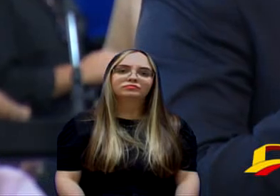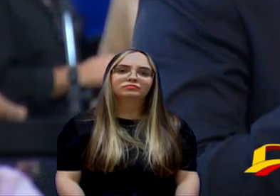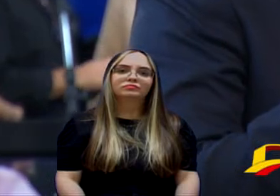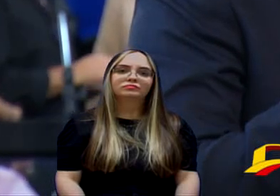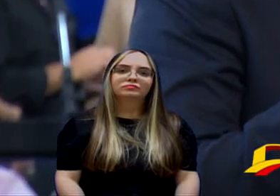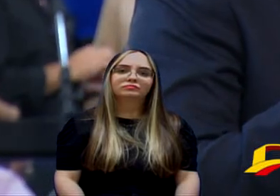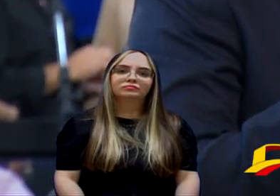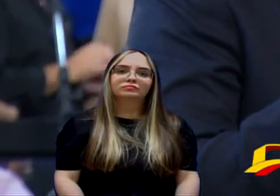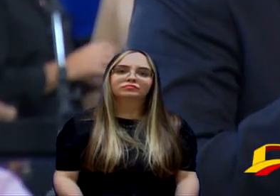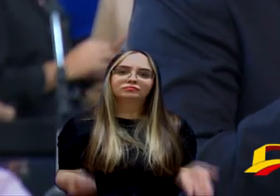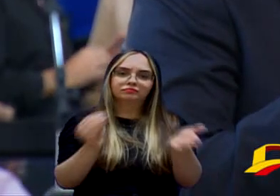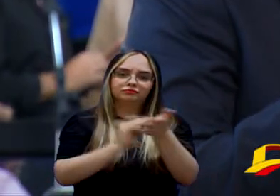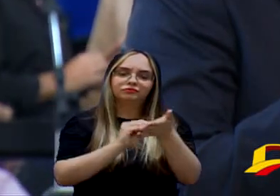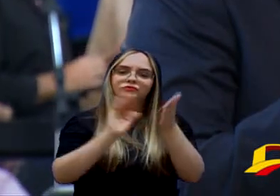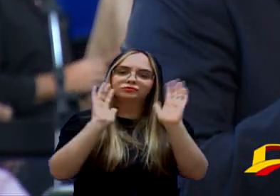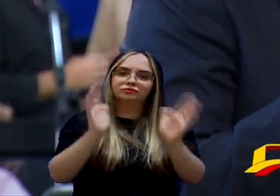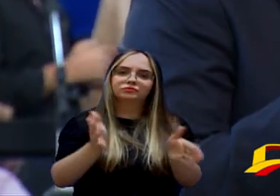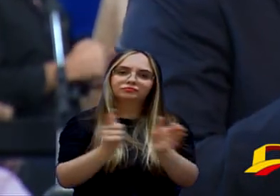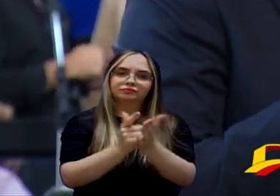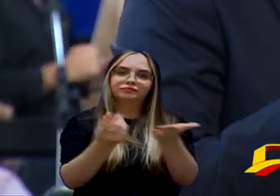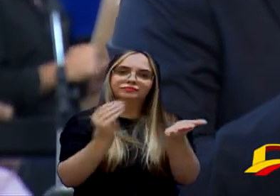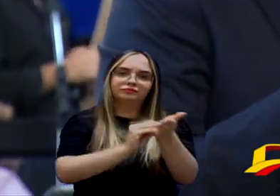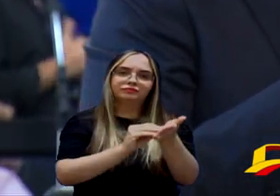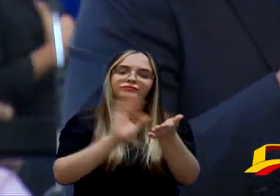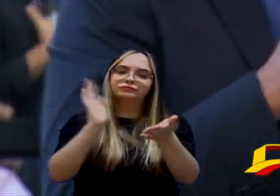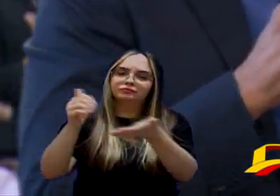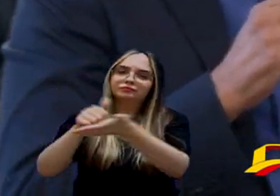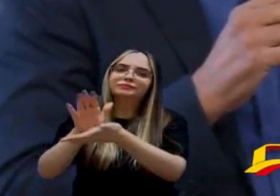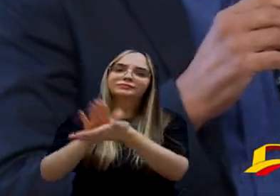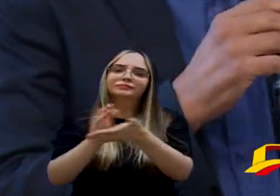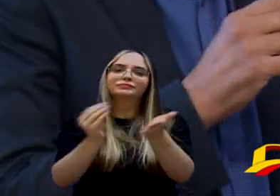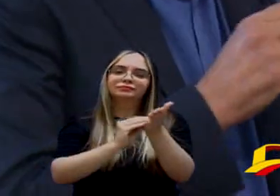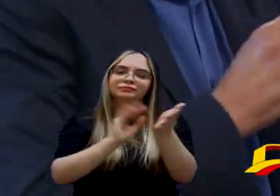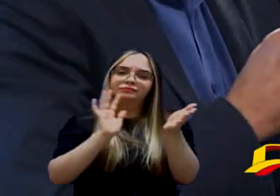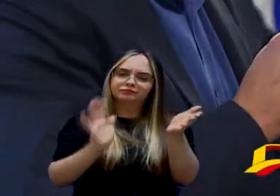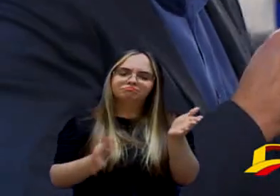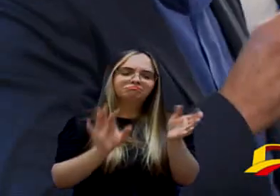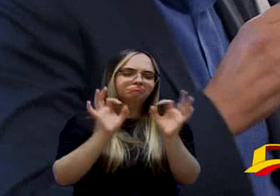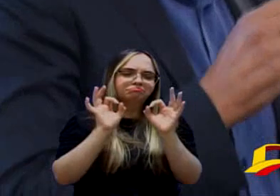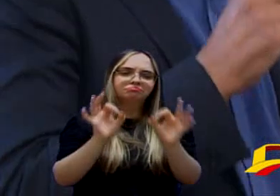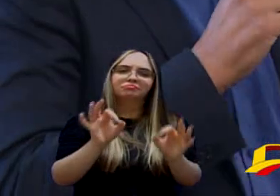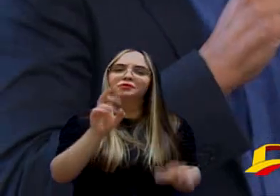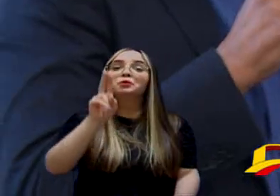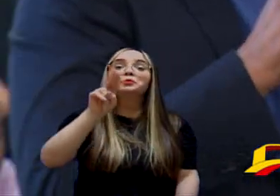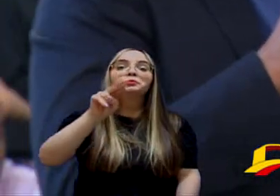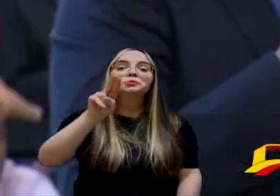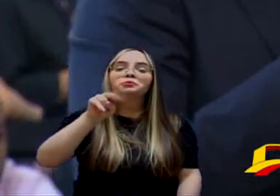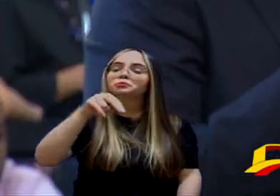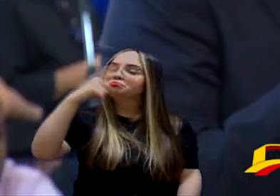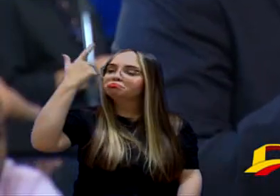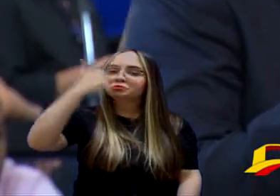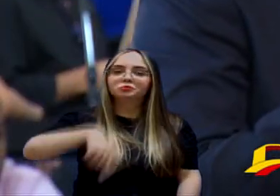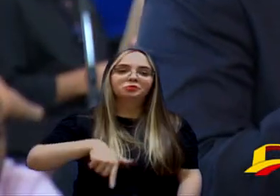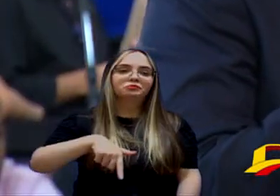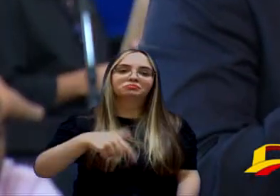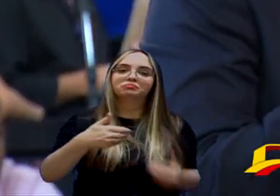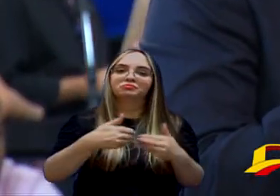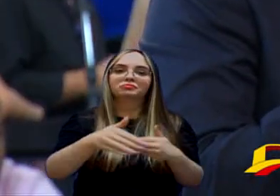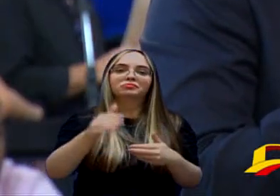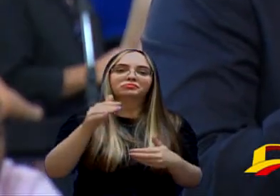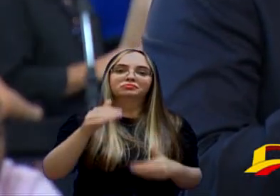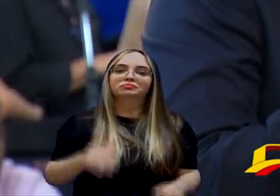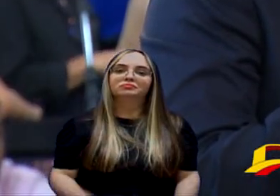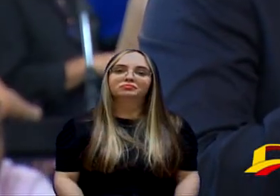a publicação já foi feita da advertência podem ter certeza que nunca mais vai partir